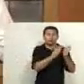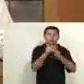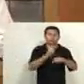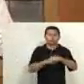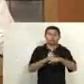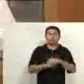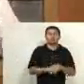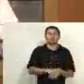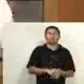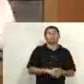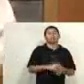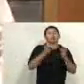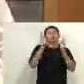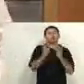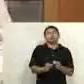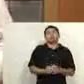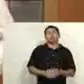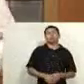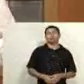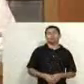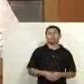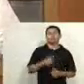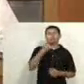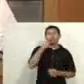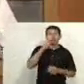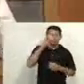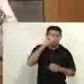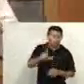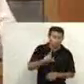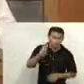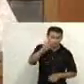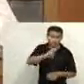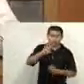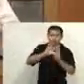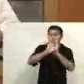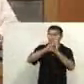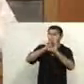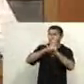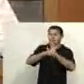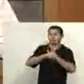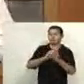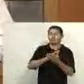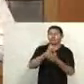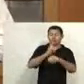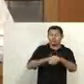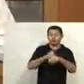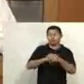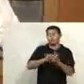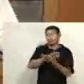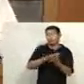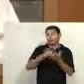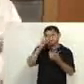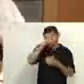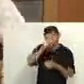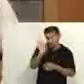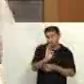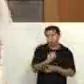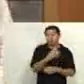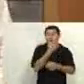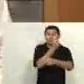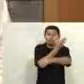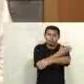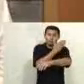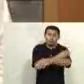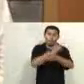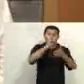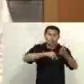aula e, com certeza, então, vamos conseguir utilizar esses conceitos sem maior dificuldade com os exercícios práticos